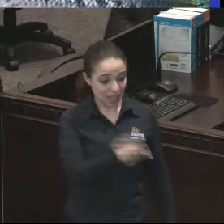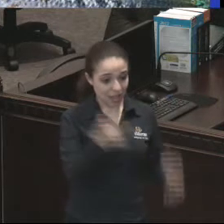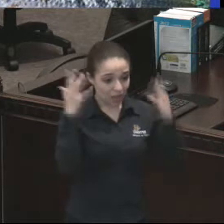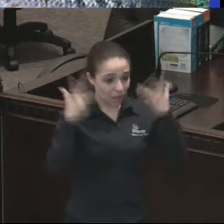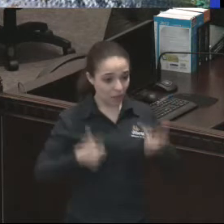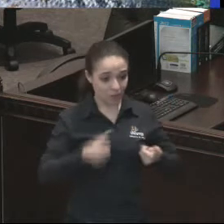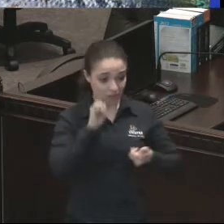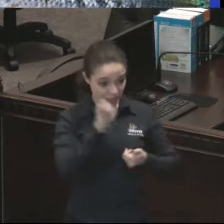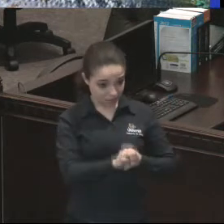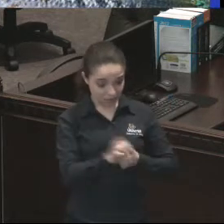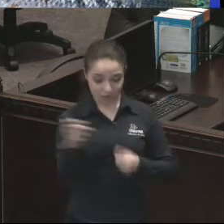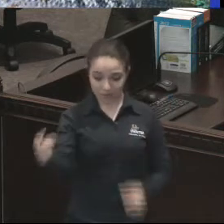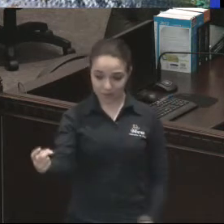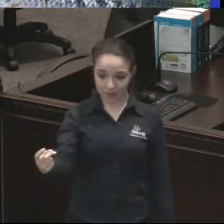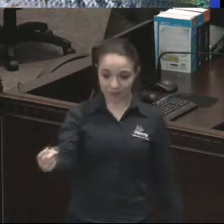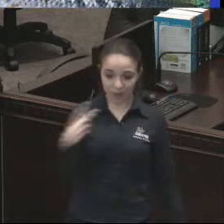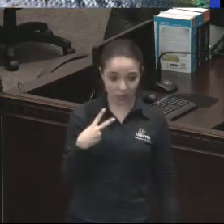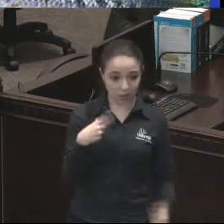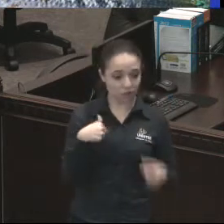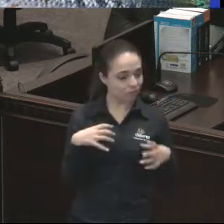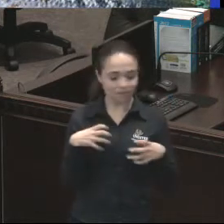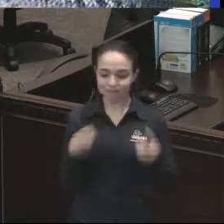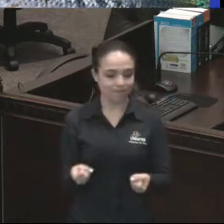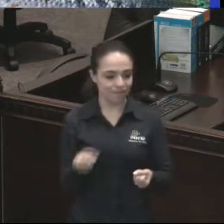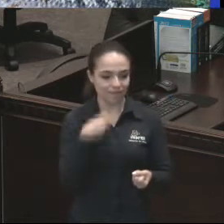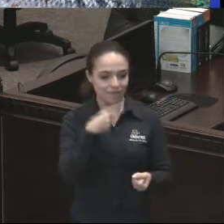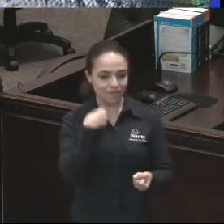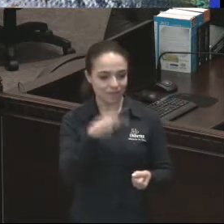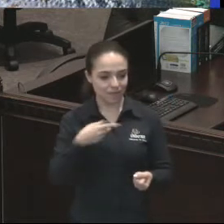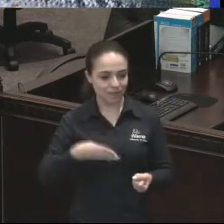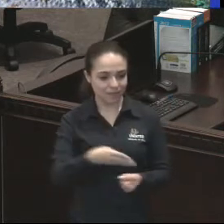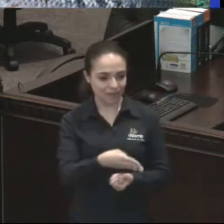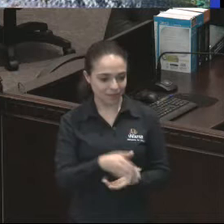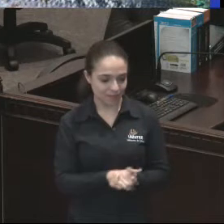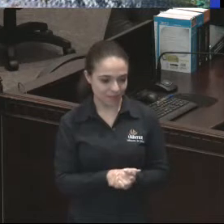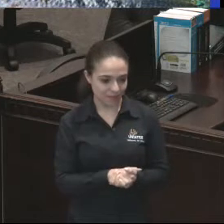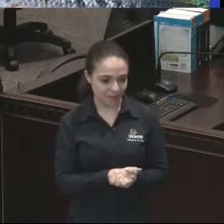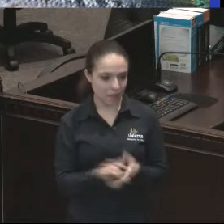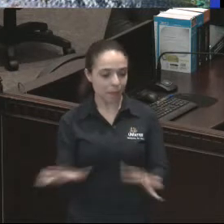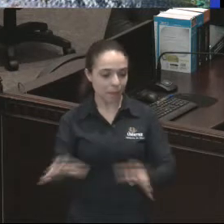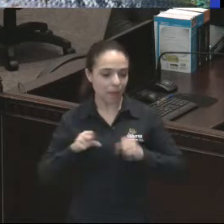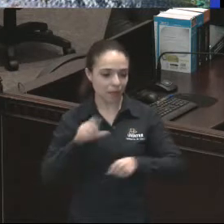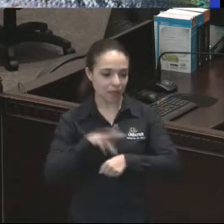tem capacidade de se defender de uma infecção